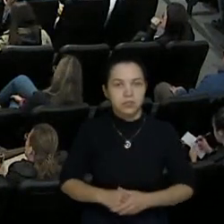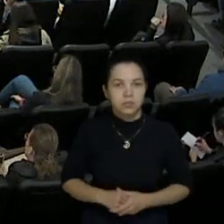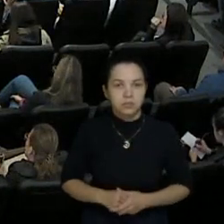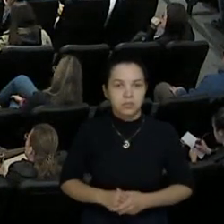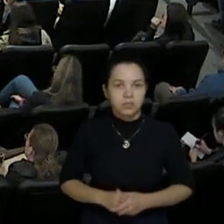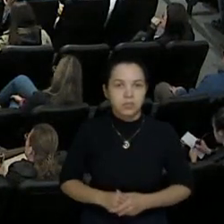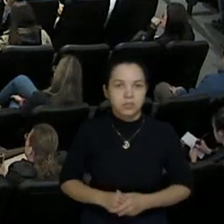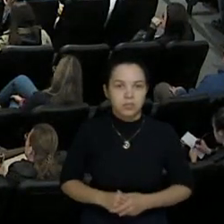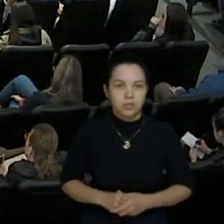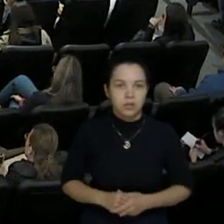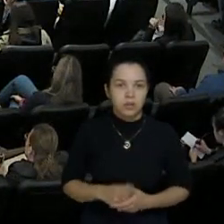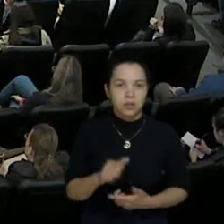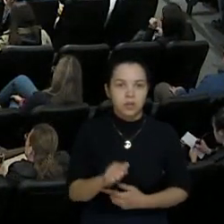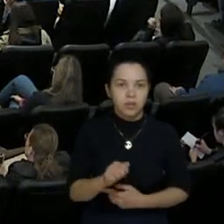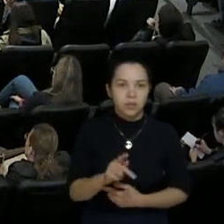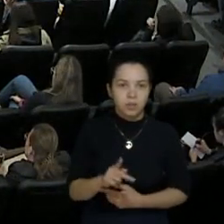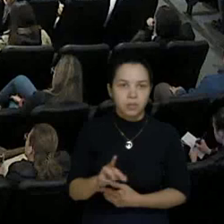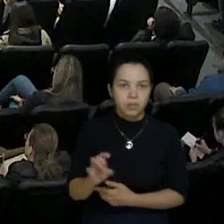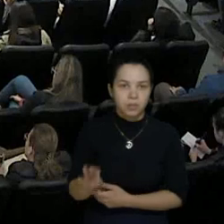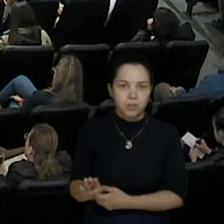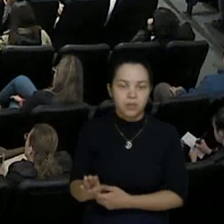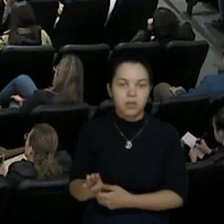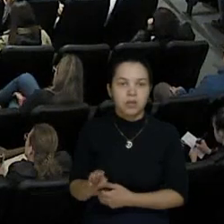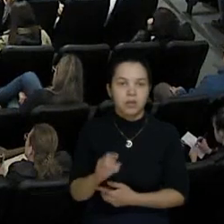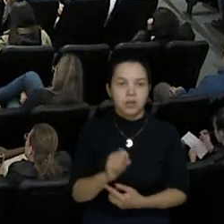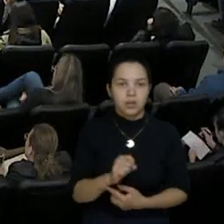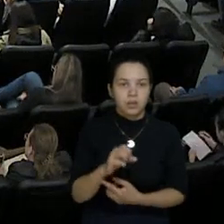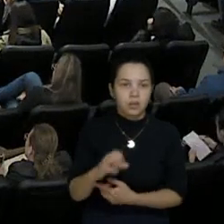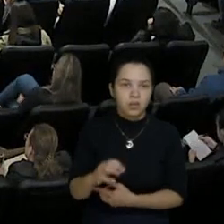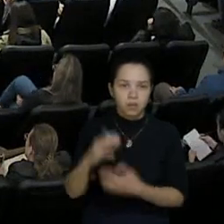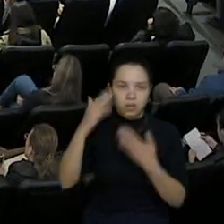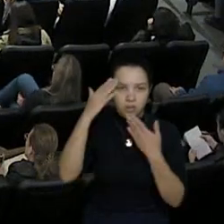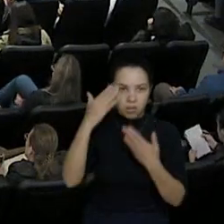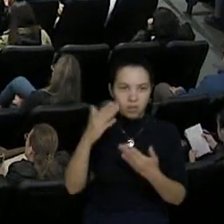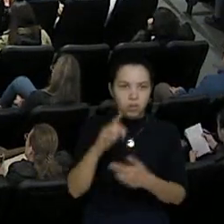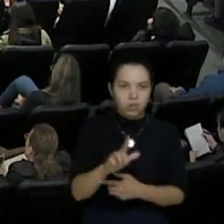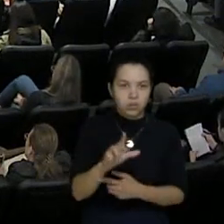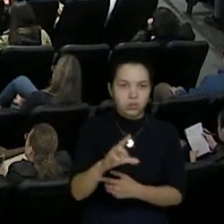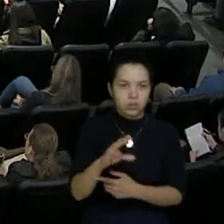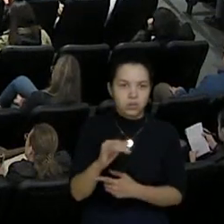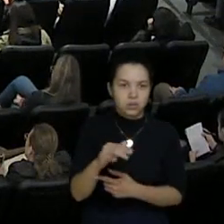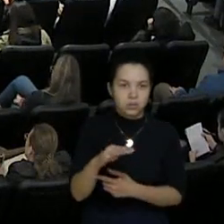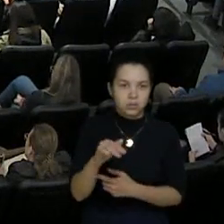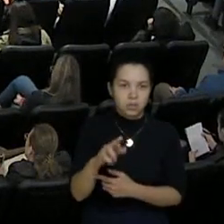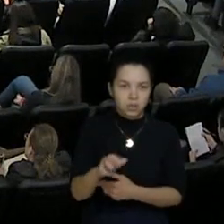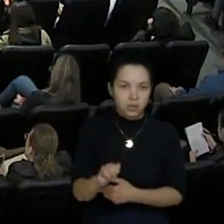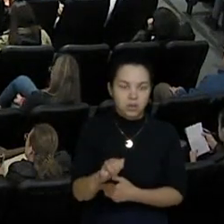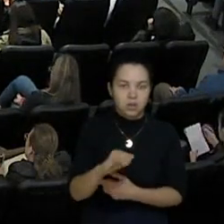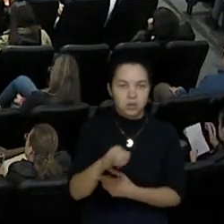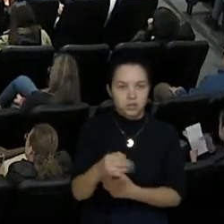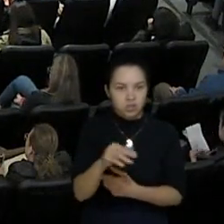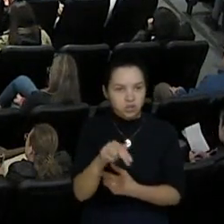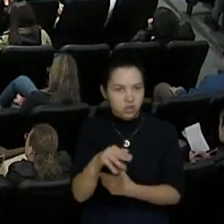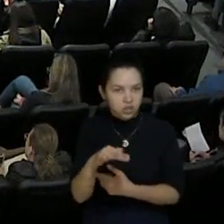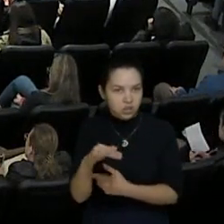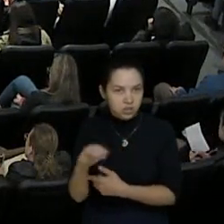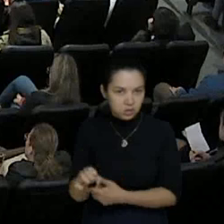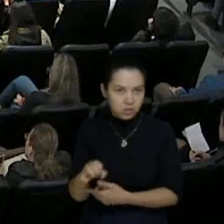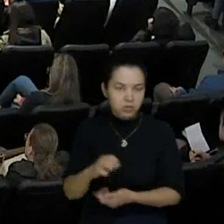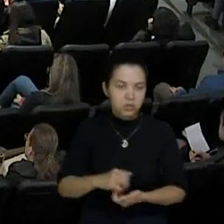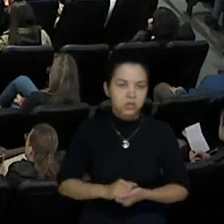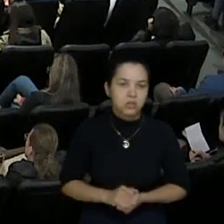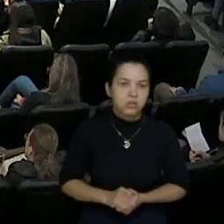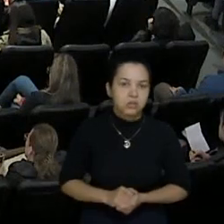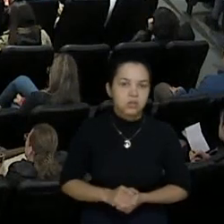Santa Catarina quero agradecer a Luciara A Janice né né que estão por esse